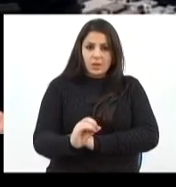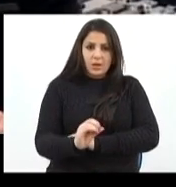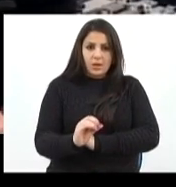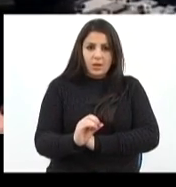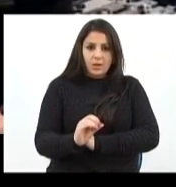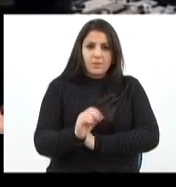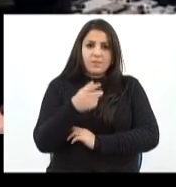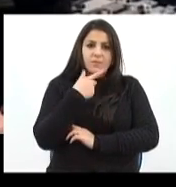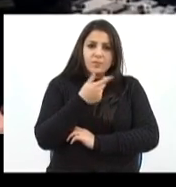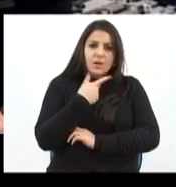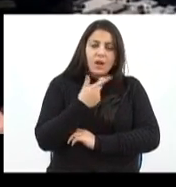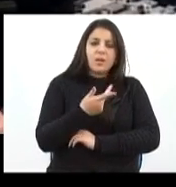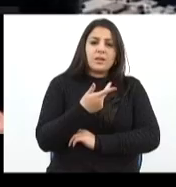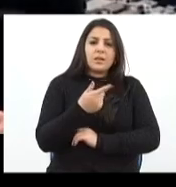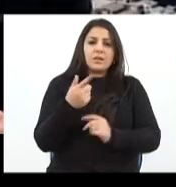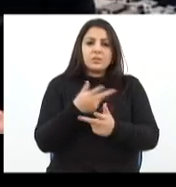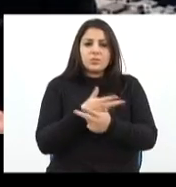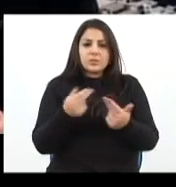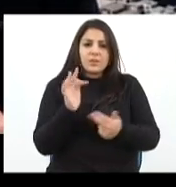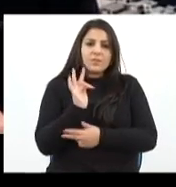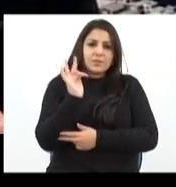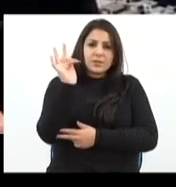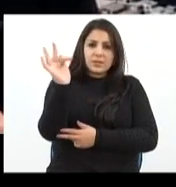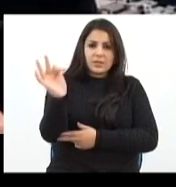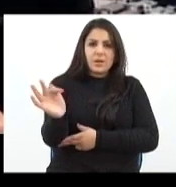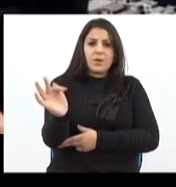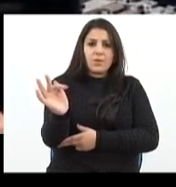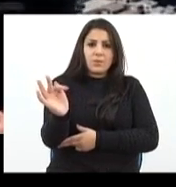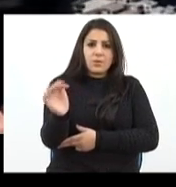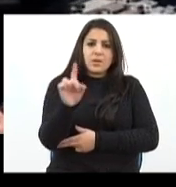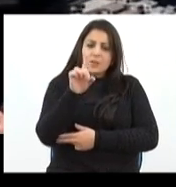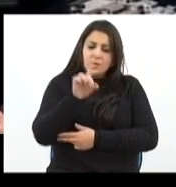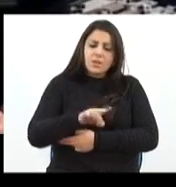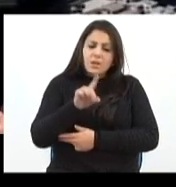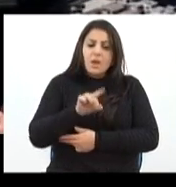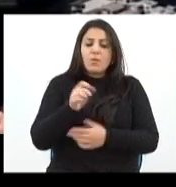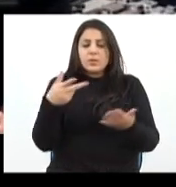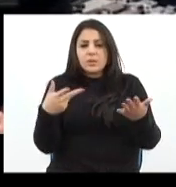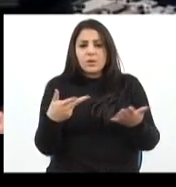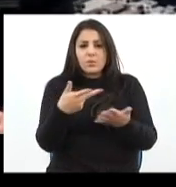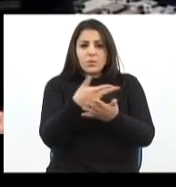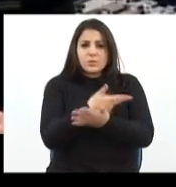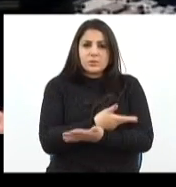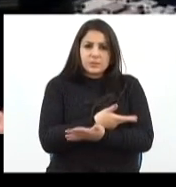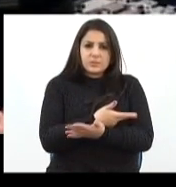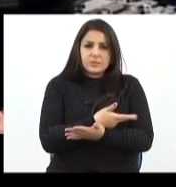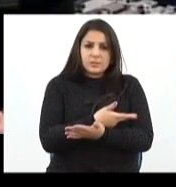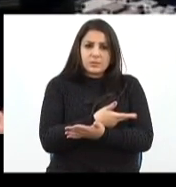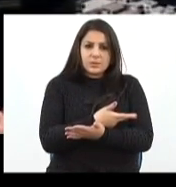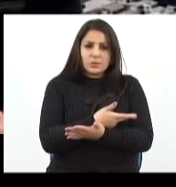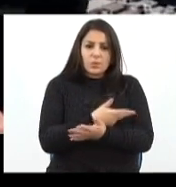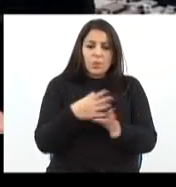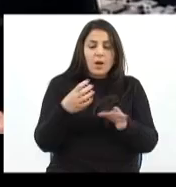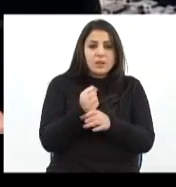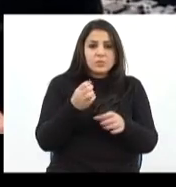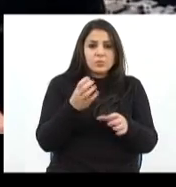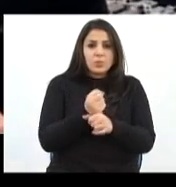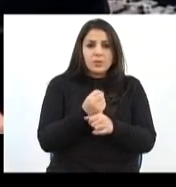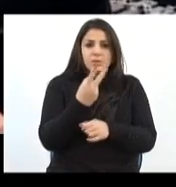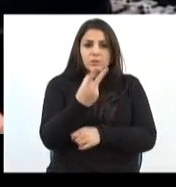pela Constituição Federal e o parecer é favorável. E é isso que está acontecendo com a prestação de contas do